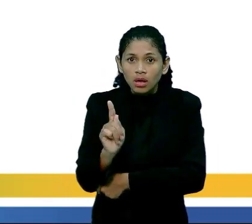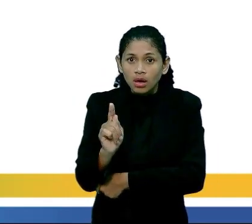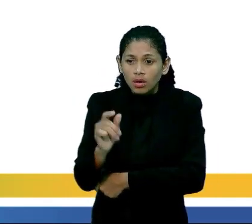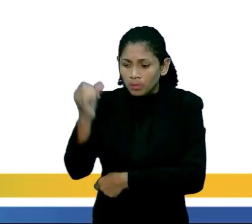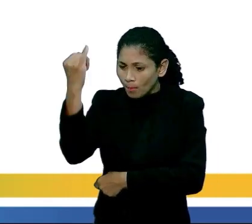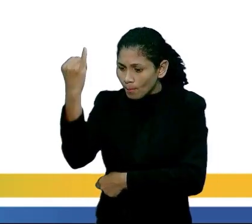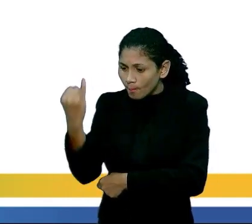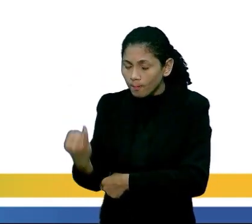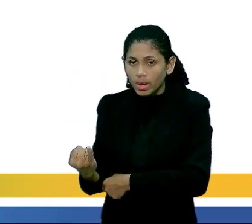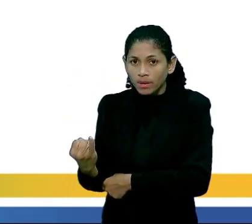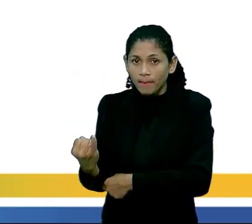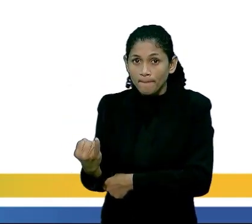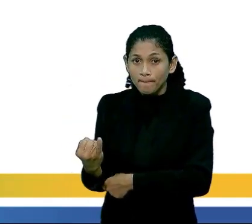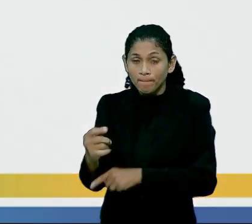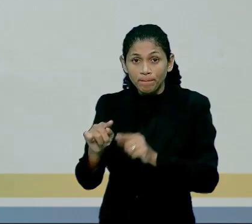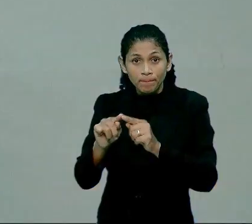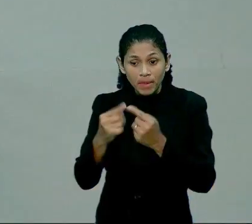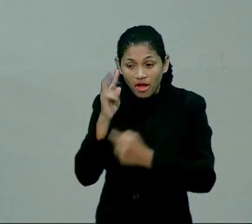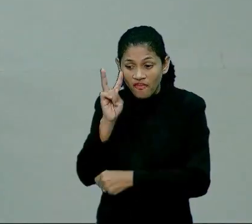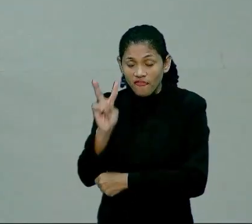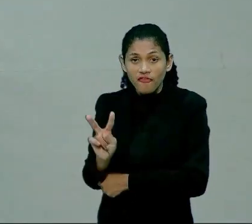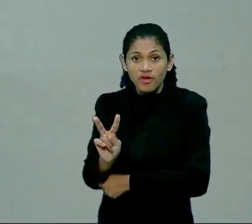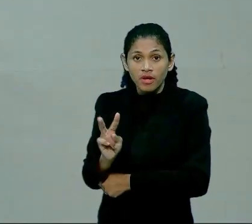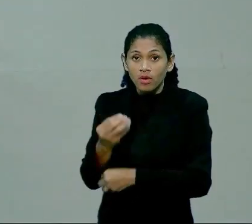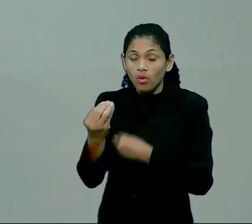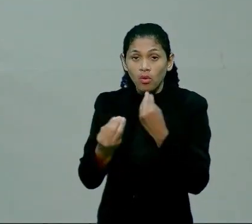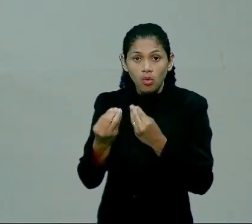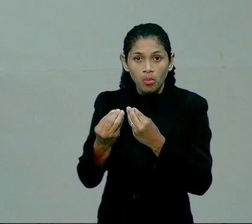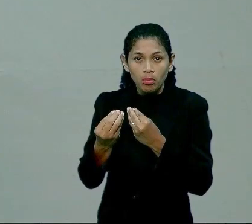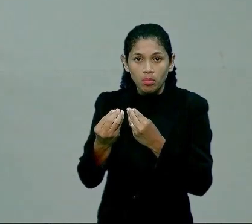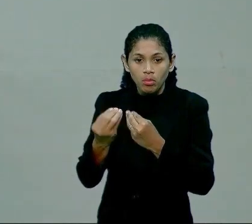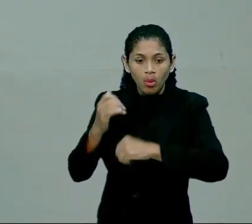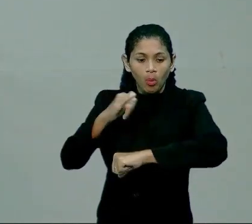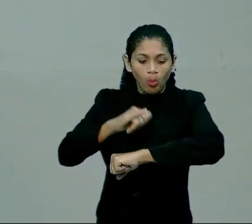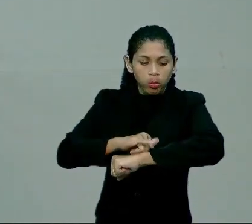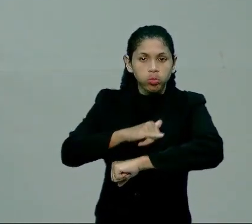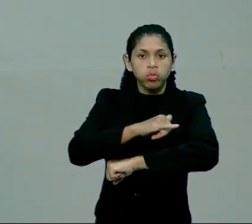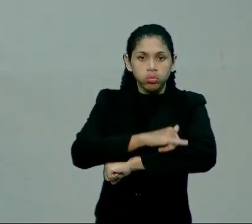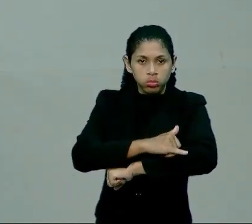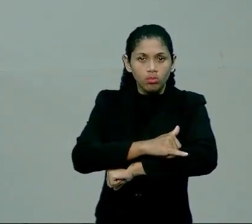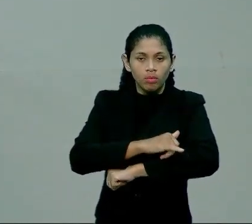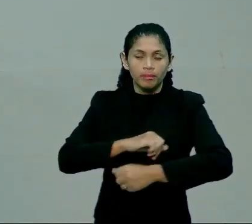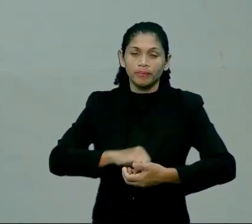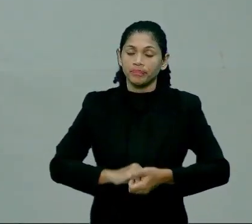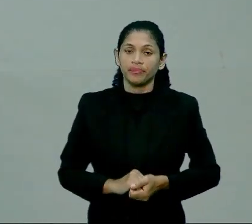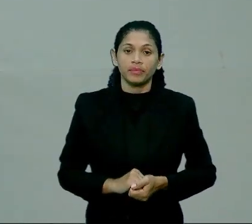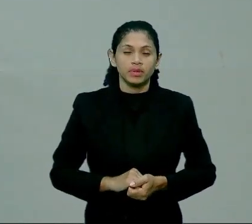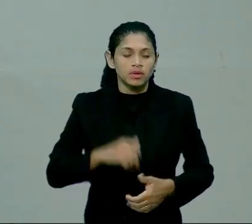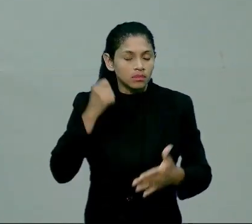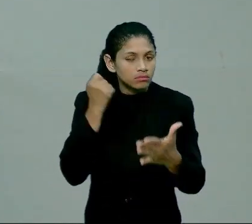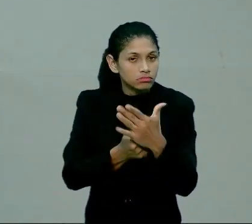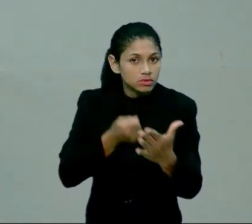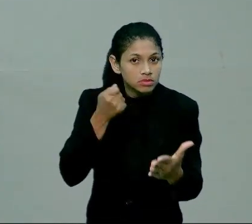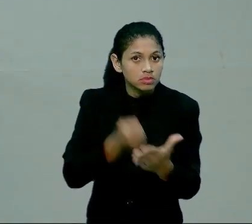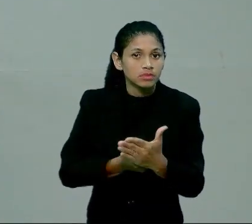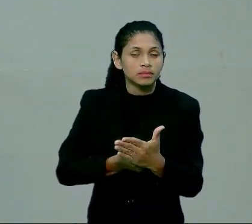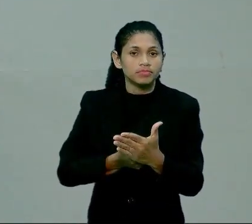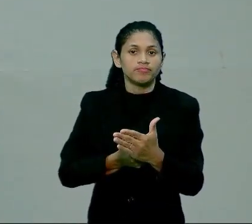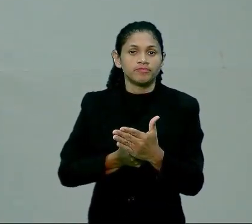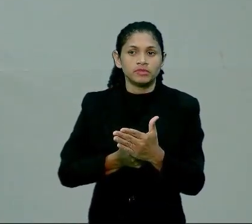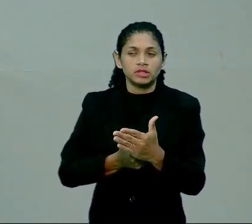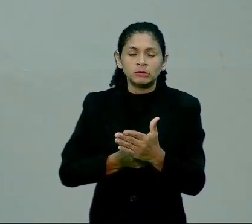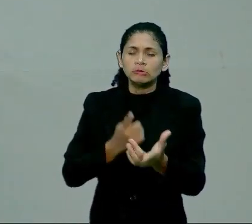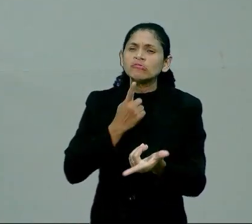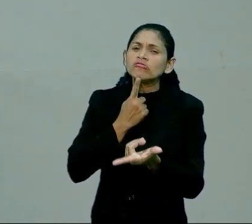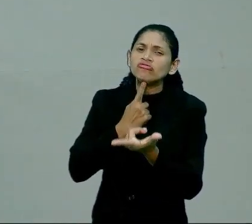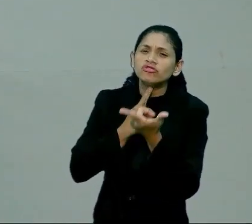as associativas, depressão, ansiedade. Então você começa a ter essa cobrança, a ter esse